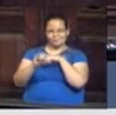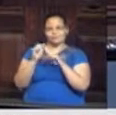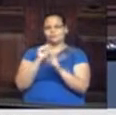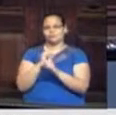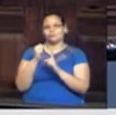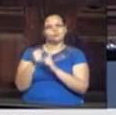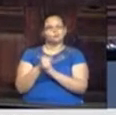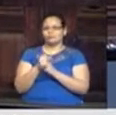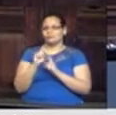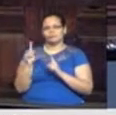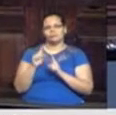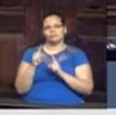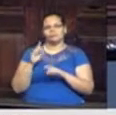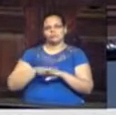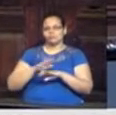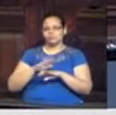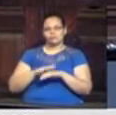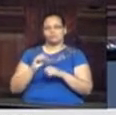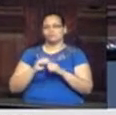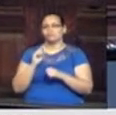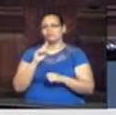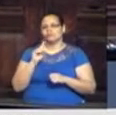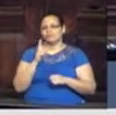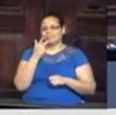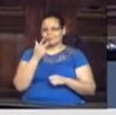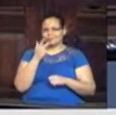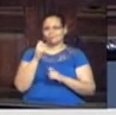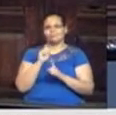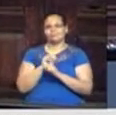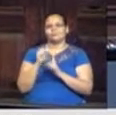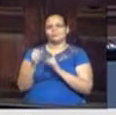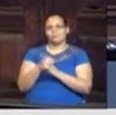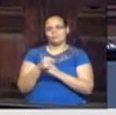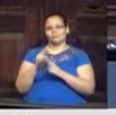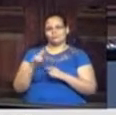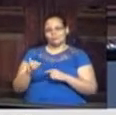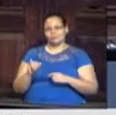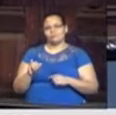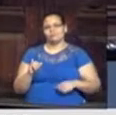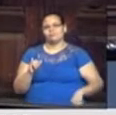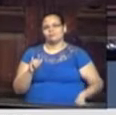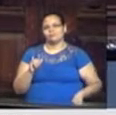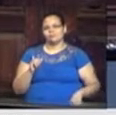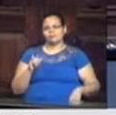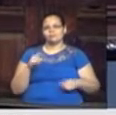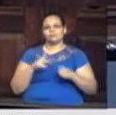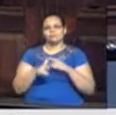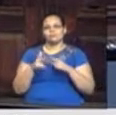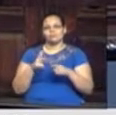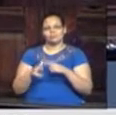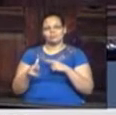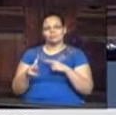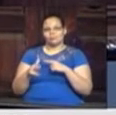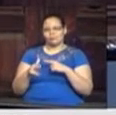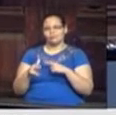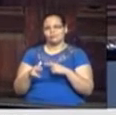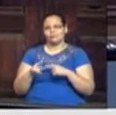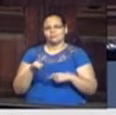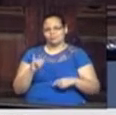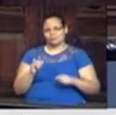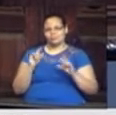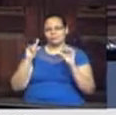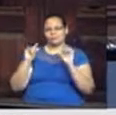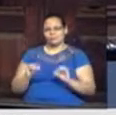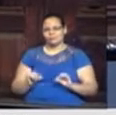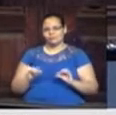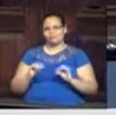e não cumpre a sua parte, que diz que a sociedade que vai cortar na própria carne, que vai reduzir